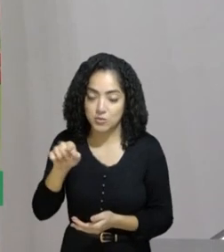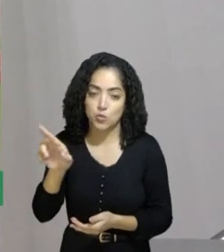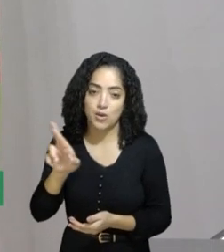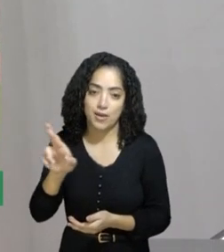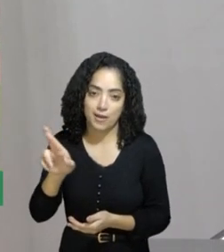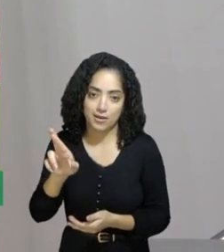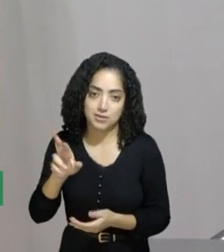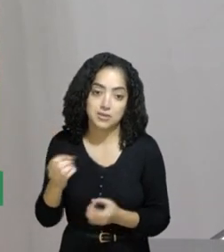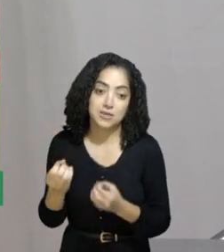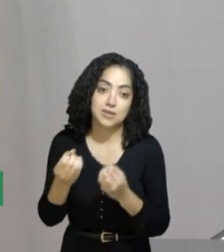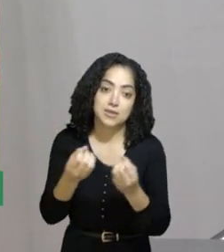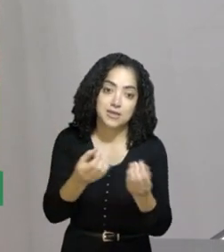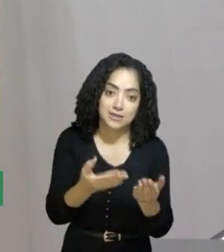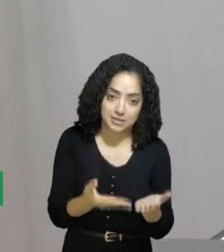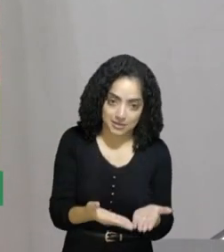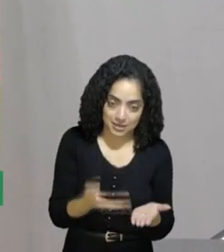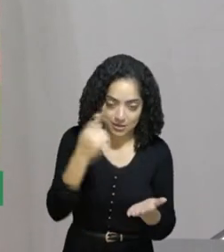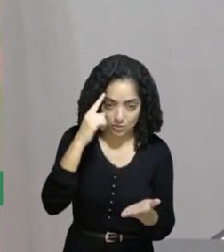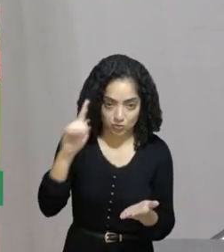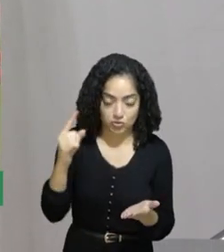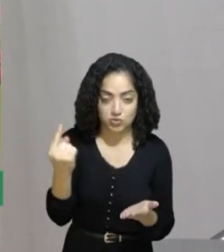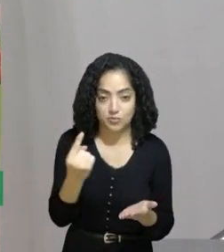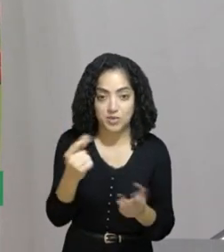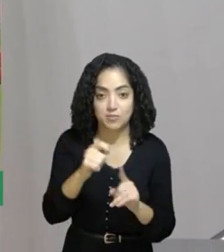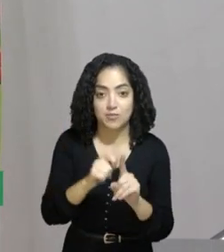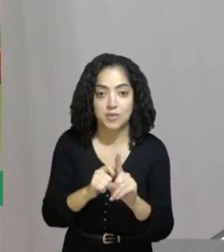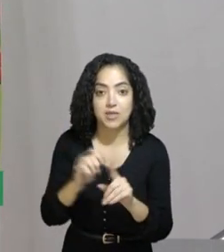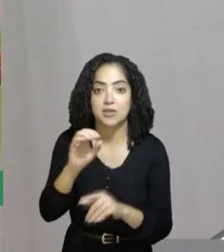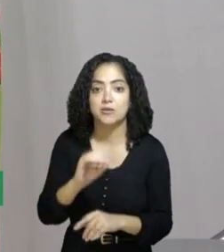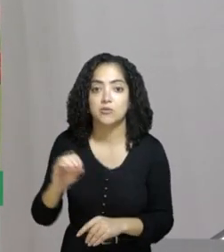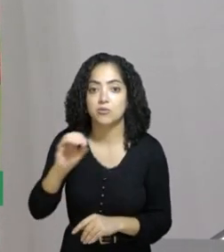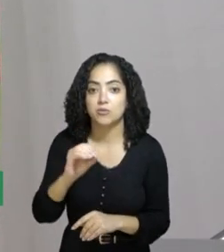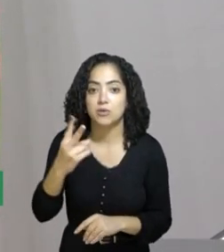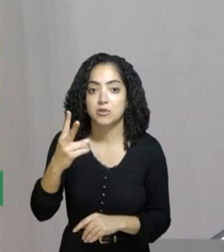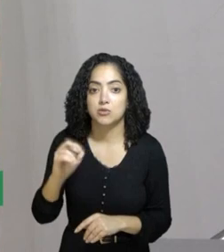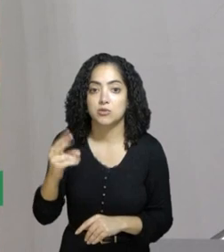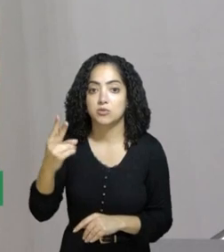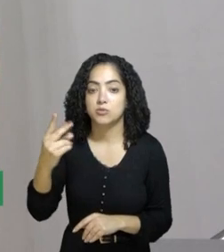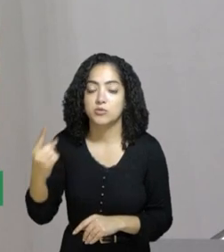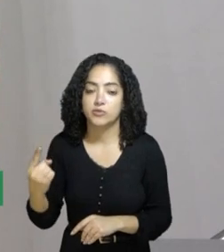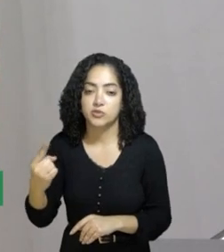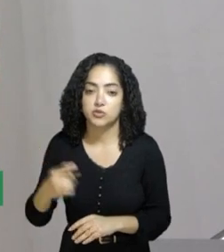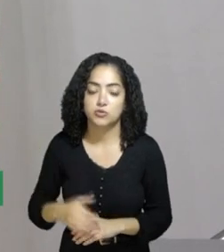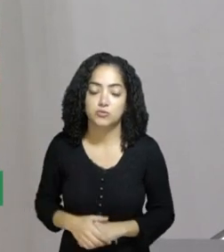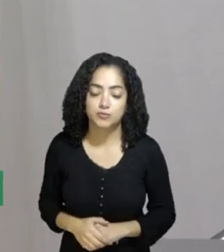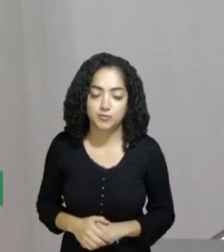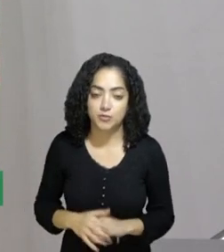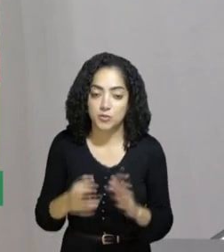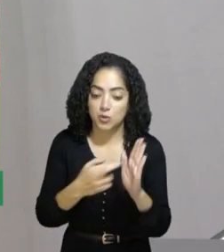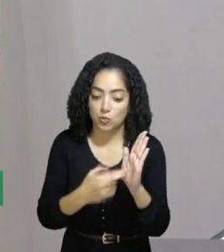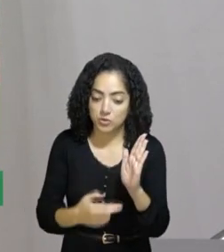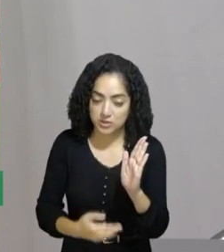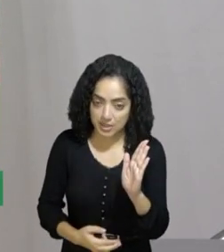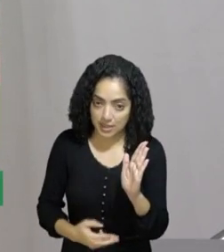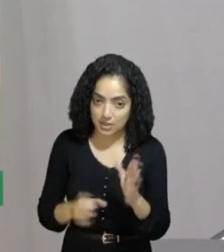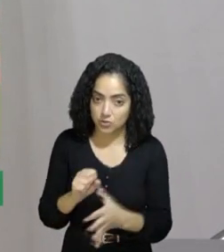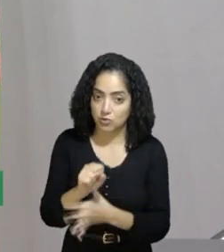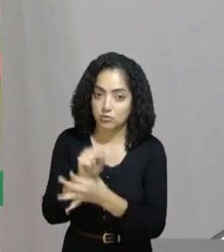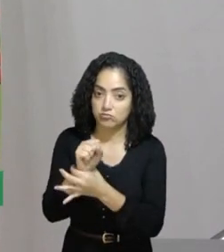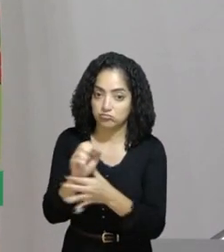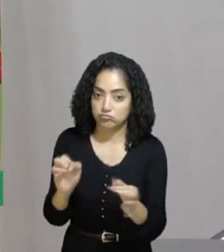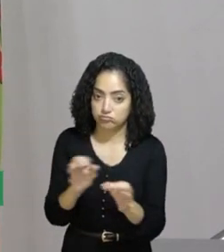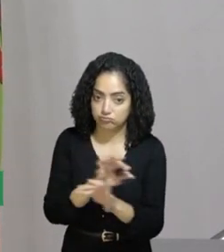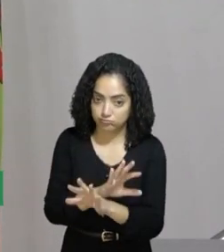e entregue no dia 1 de outubro de 2021. Com o relatório de inspeção de segurança